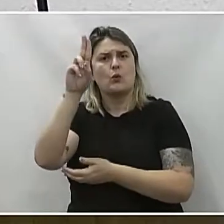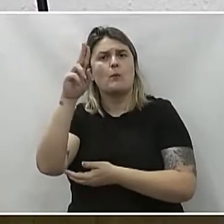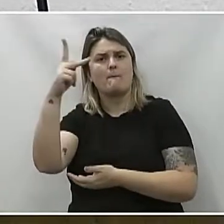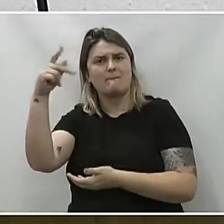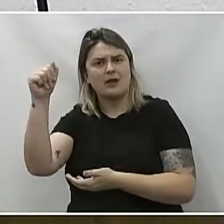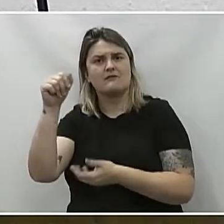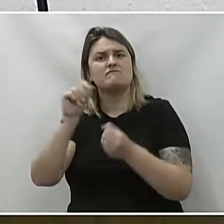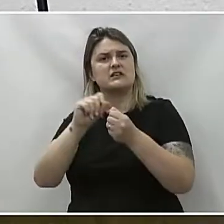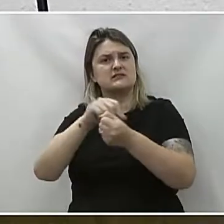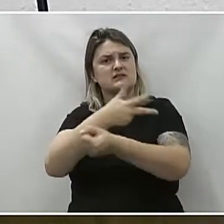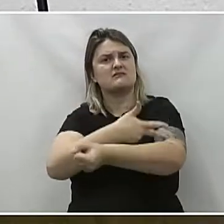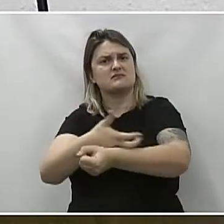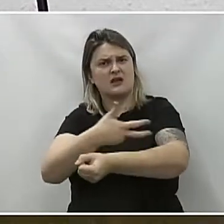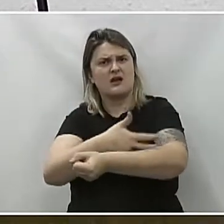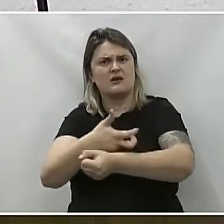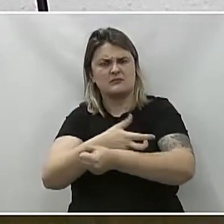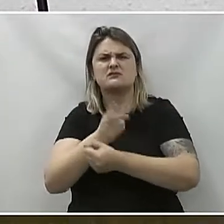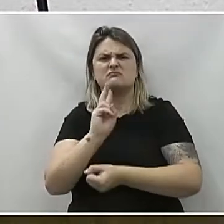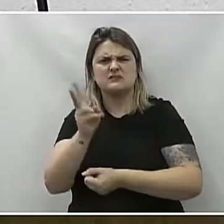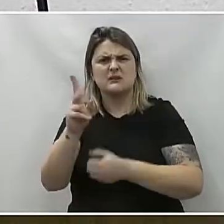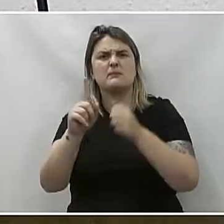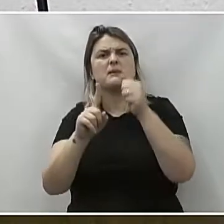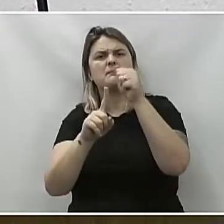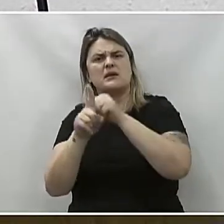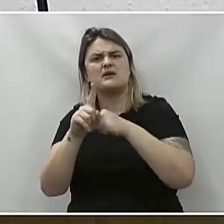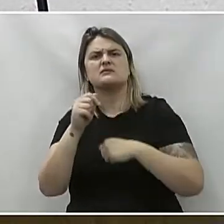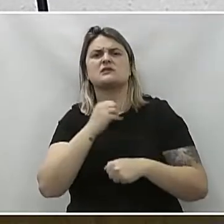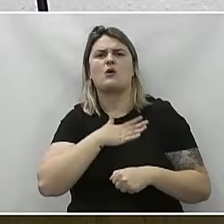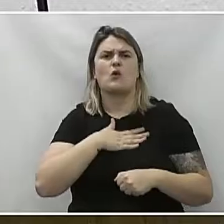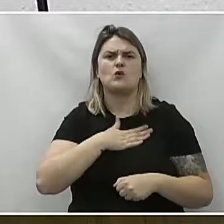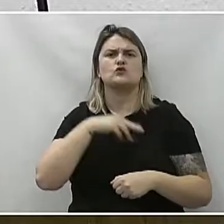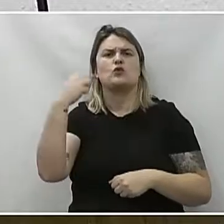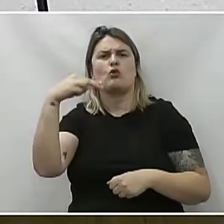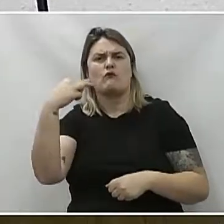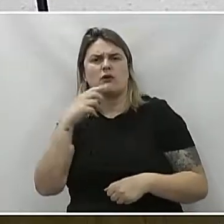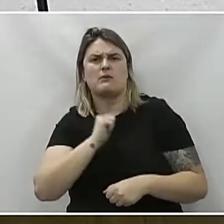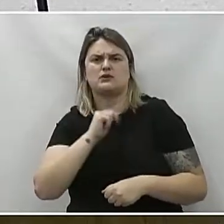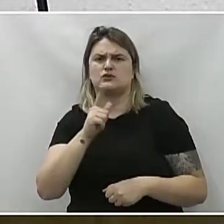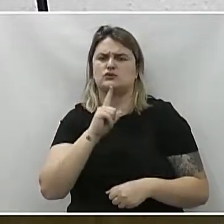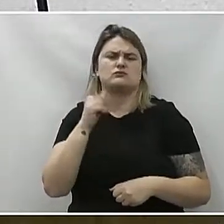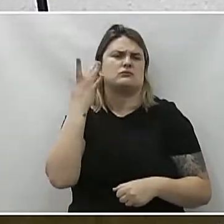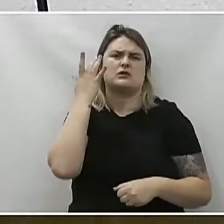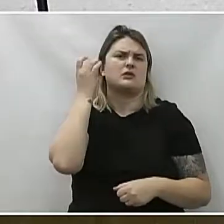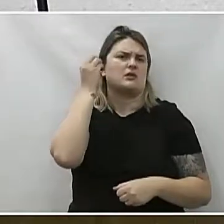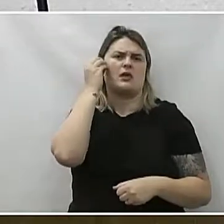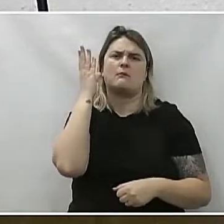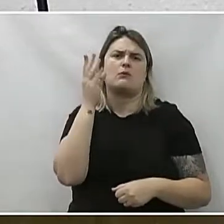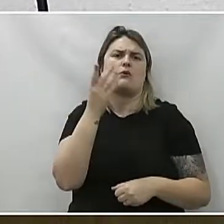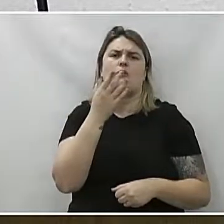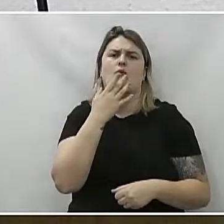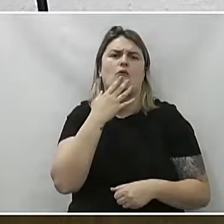fazia exames regulares, nessas campanhas. Agosto, novembro azul, agosto azul, não sei bem, não